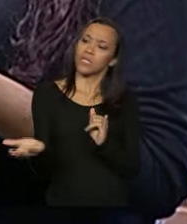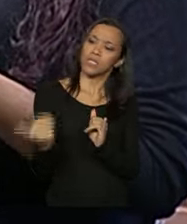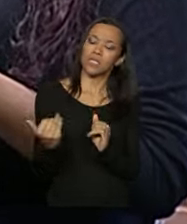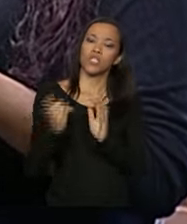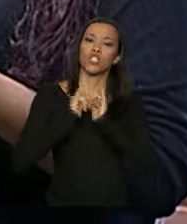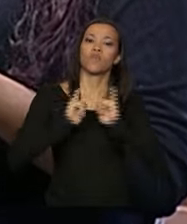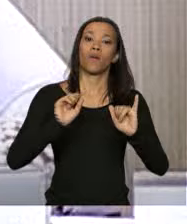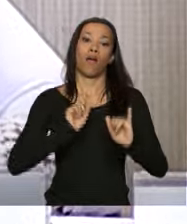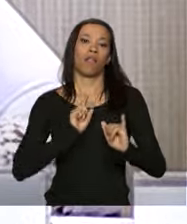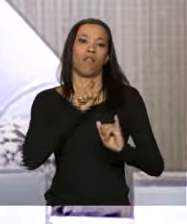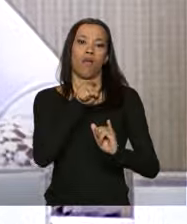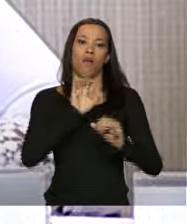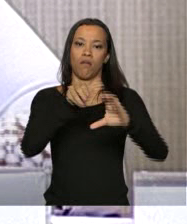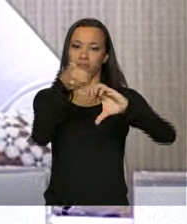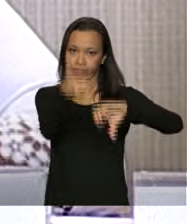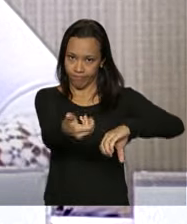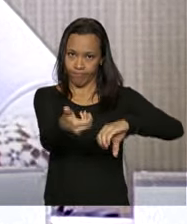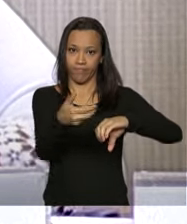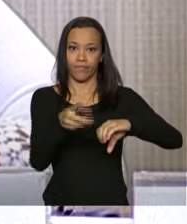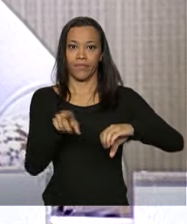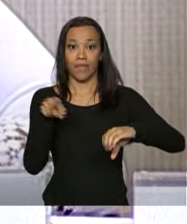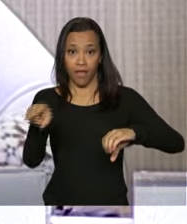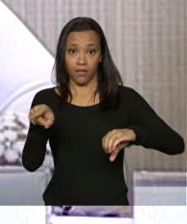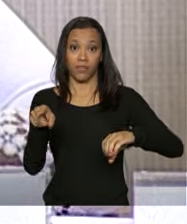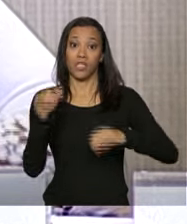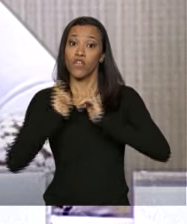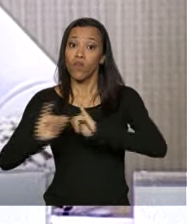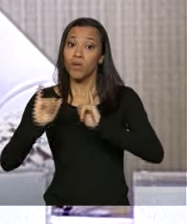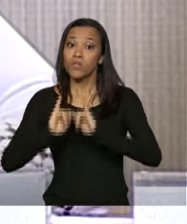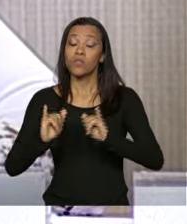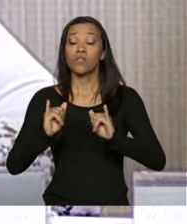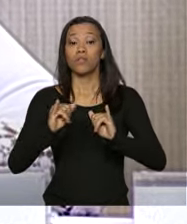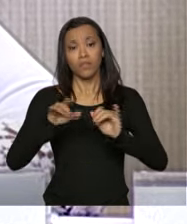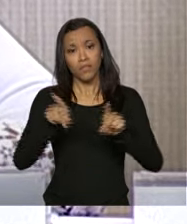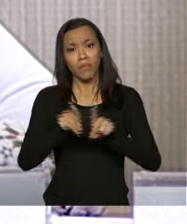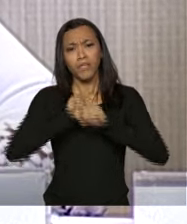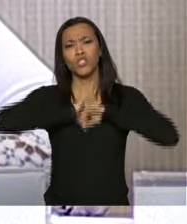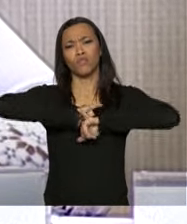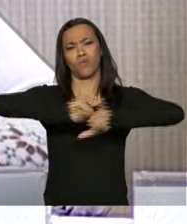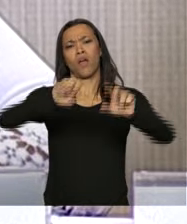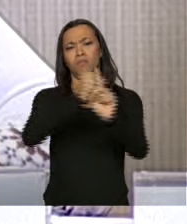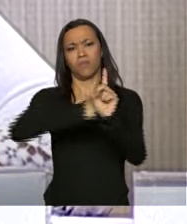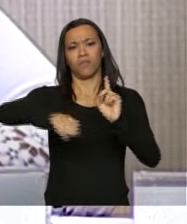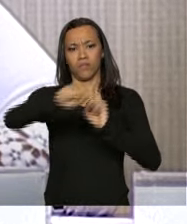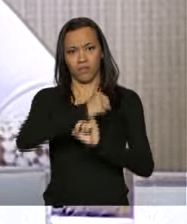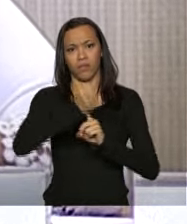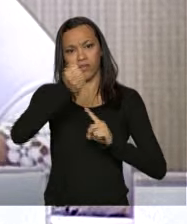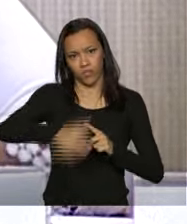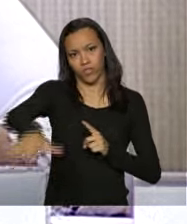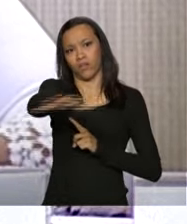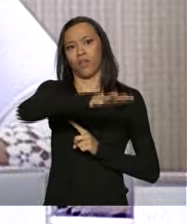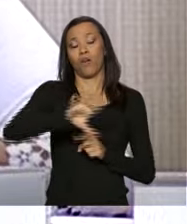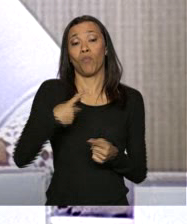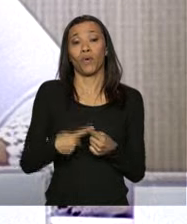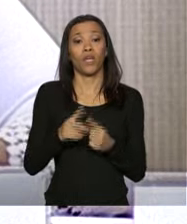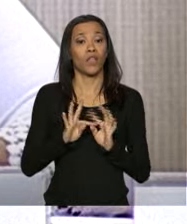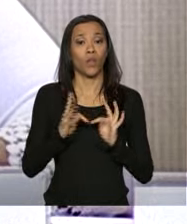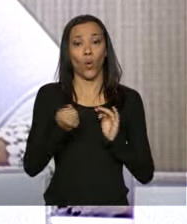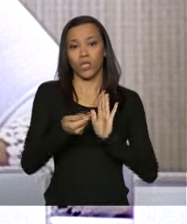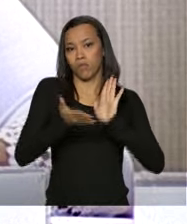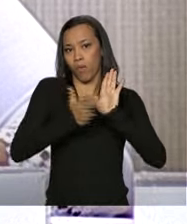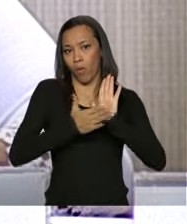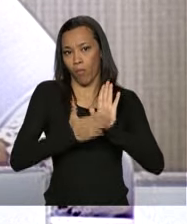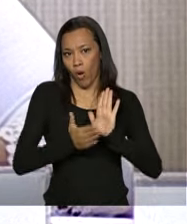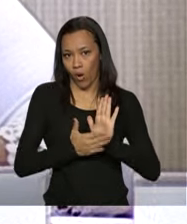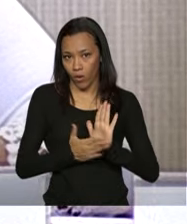aí fazer um esforço a levar essa informação pra sociedade de um modo geral, porque todas as propostas